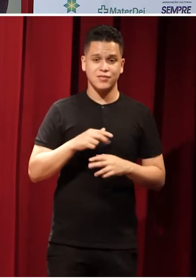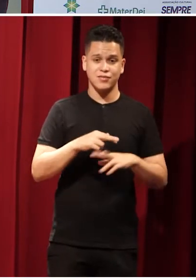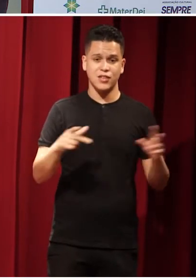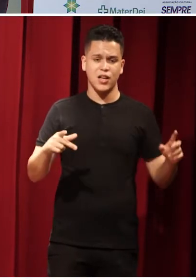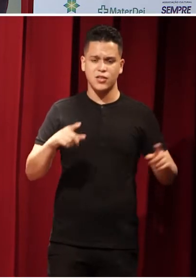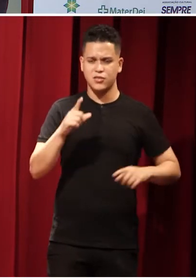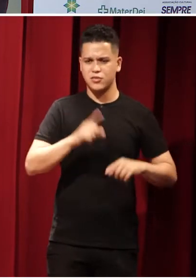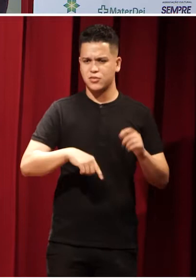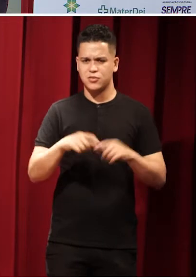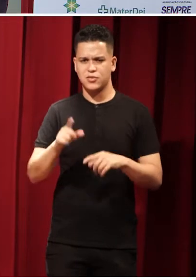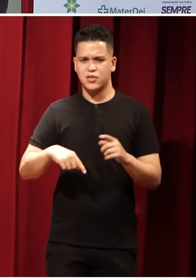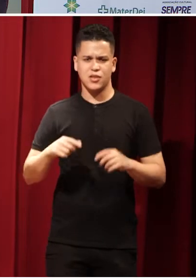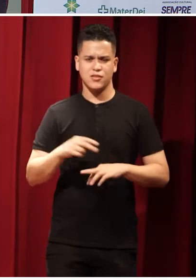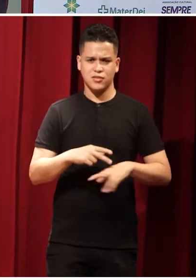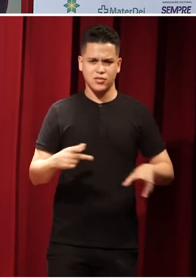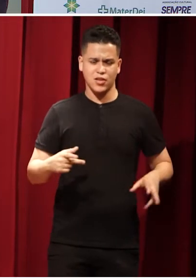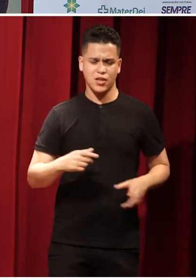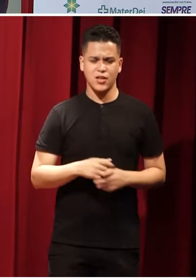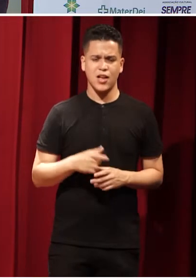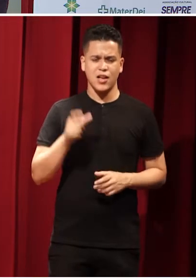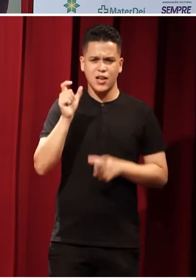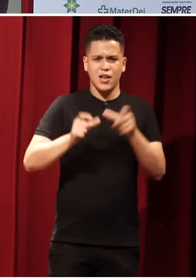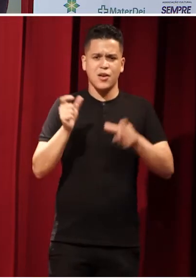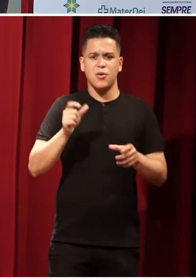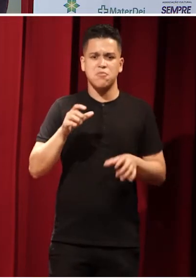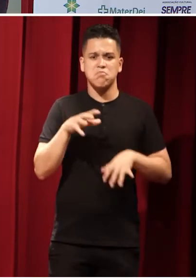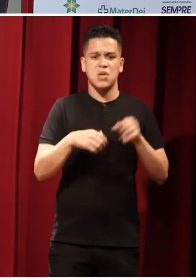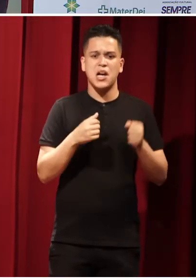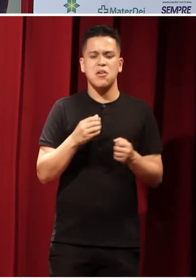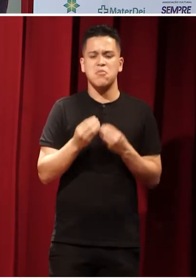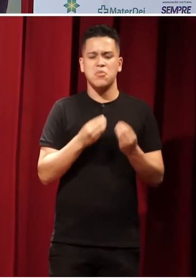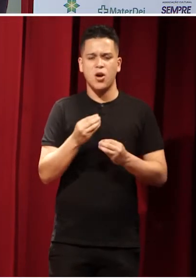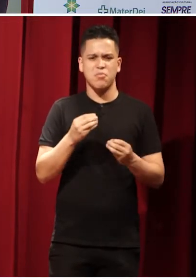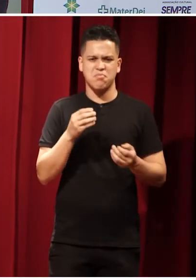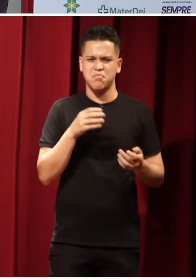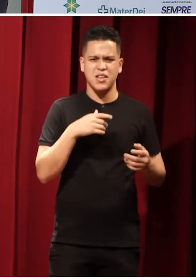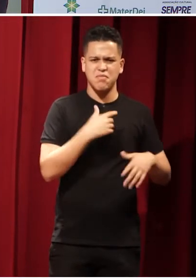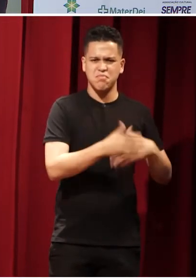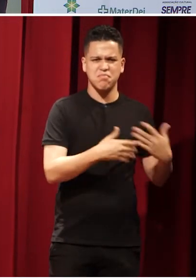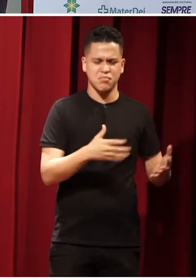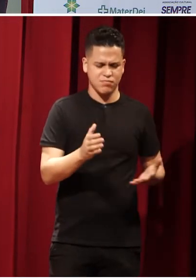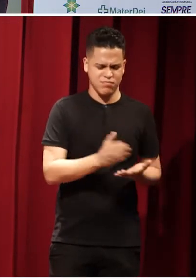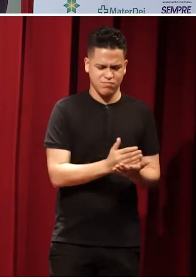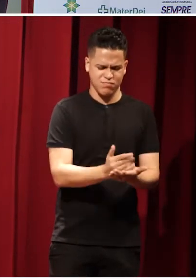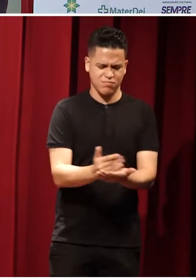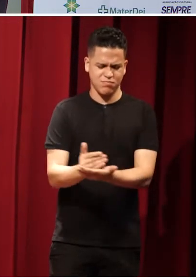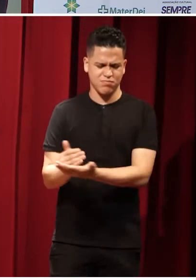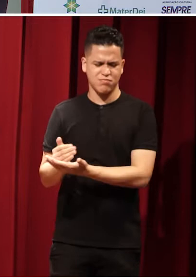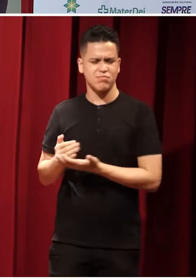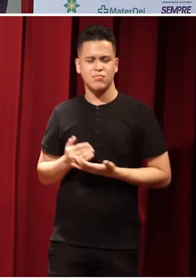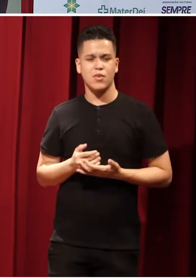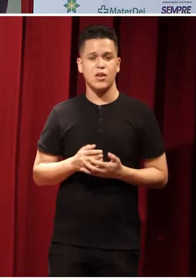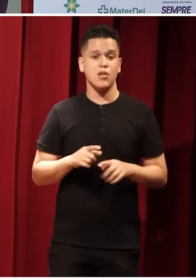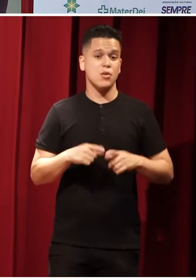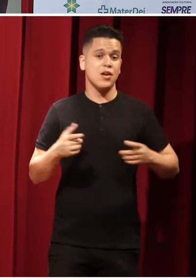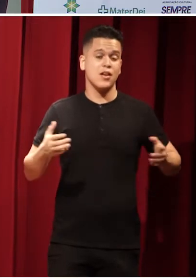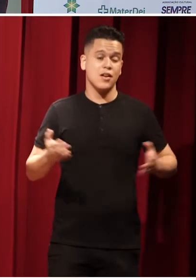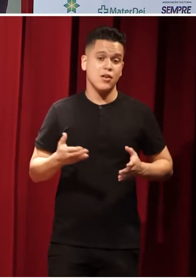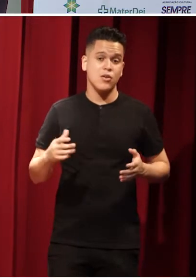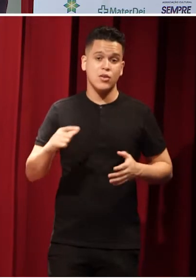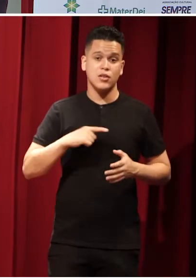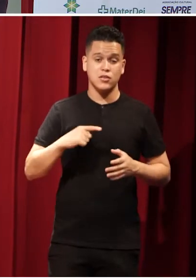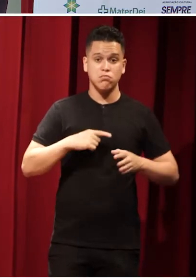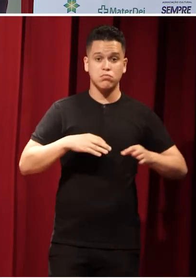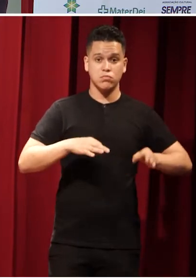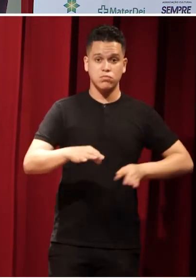produtos que eram comercializados de maneira muito predatória até recentemente e que